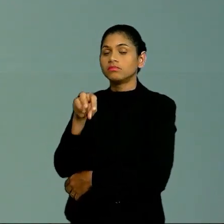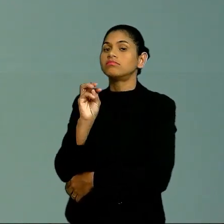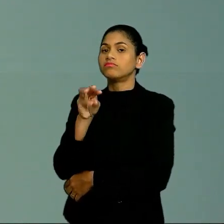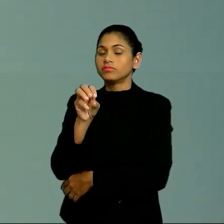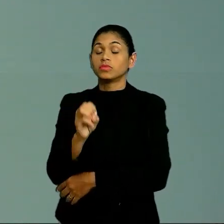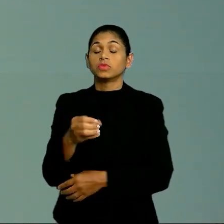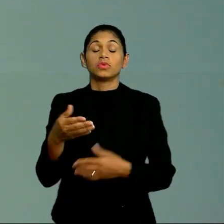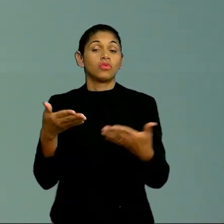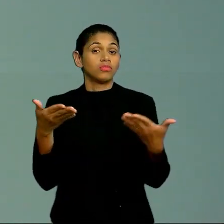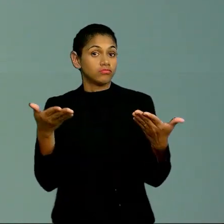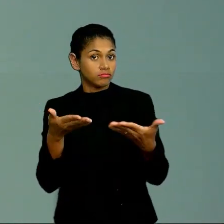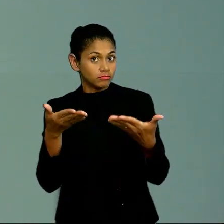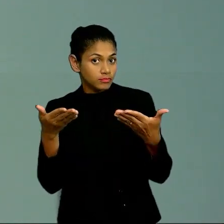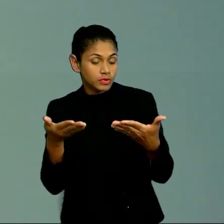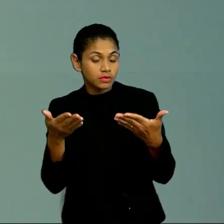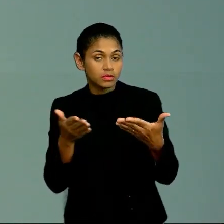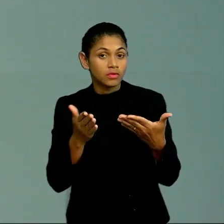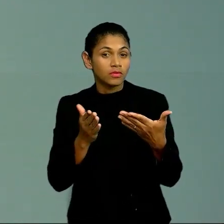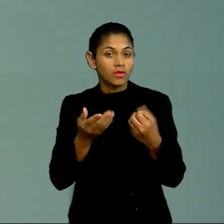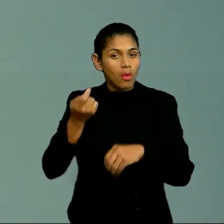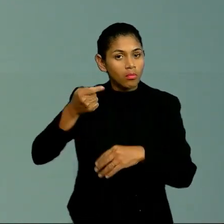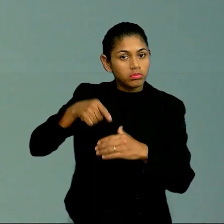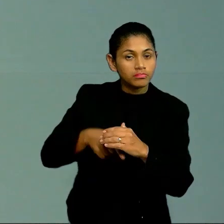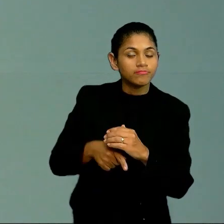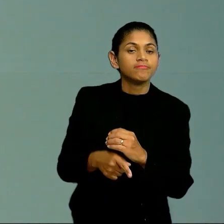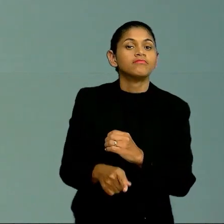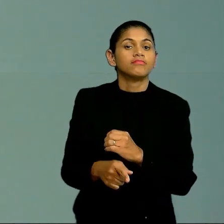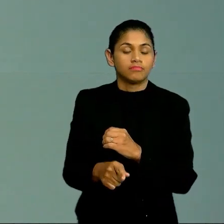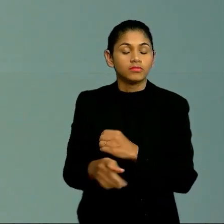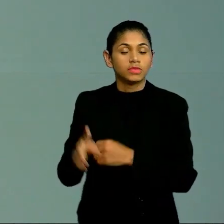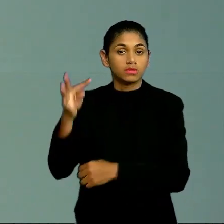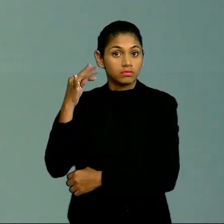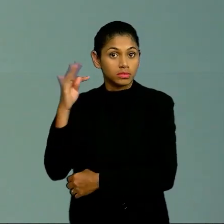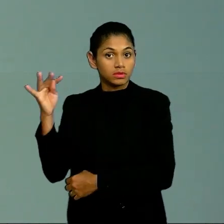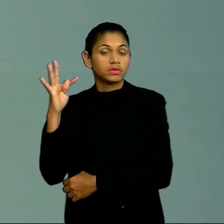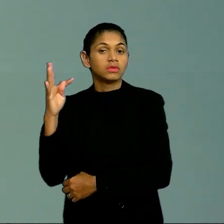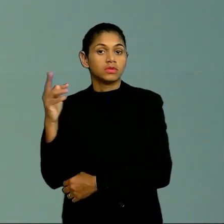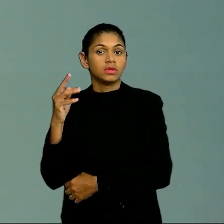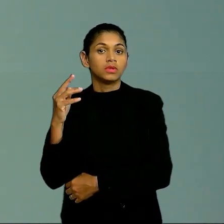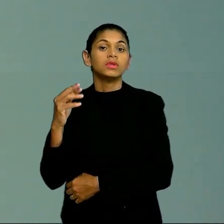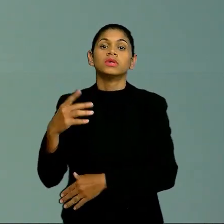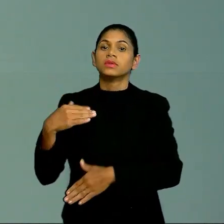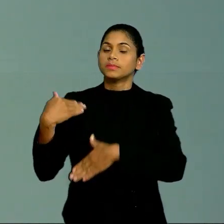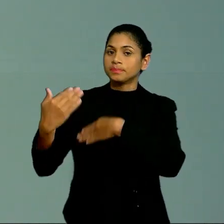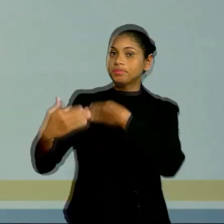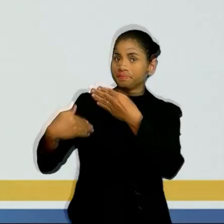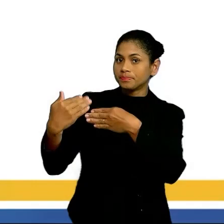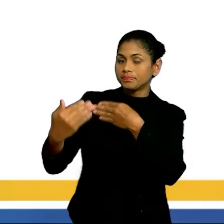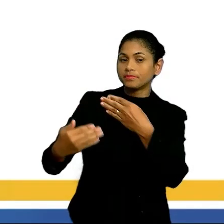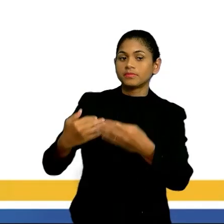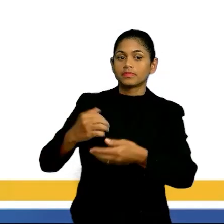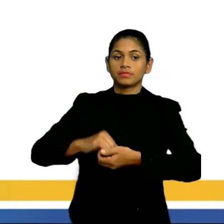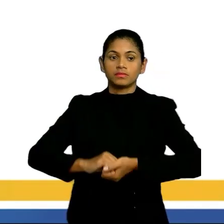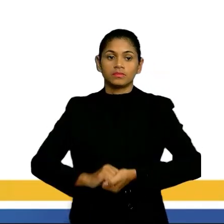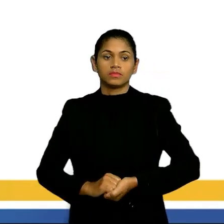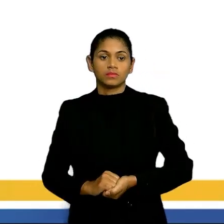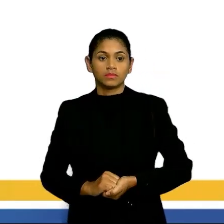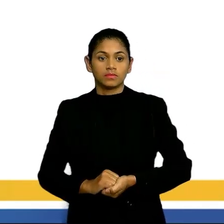teorias da evolução, hoje em dia, ela é muito aceita na área da biologia, tá certo? Então vamos